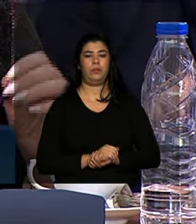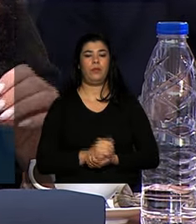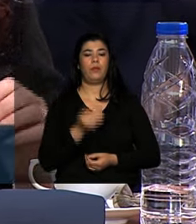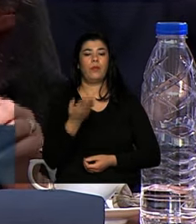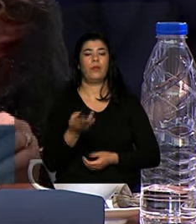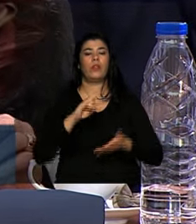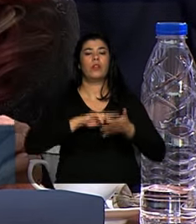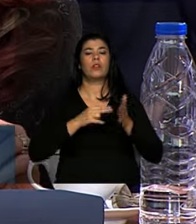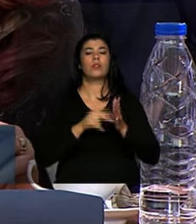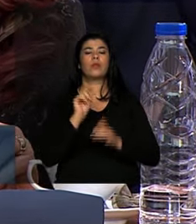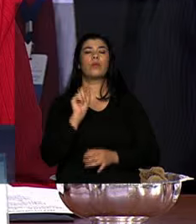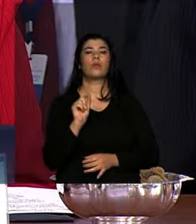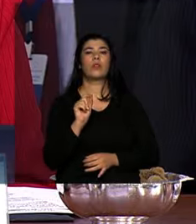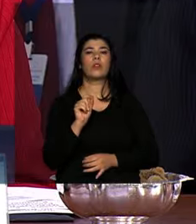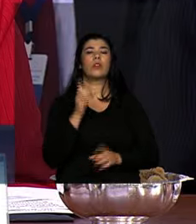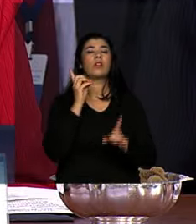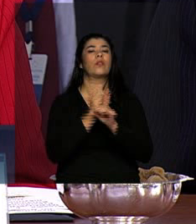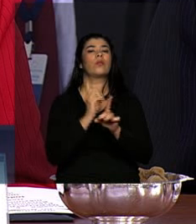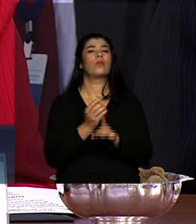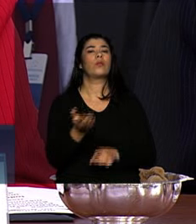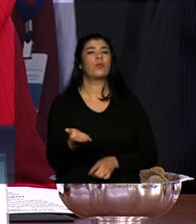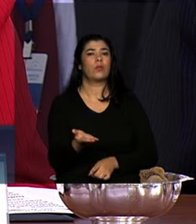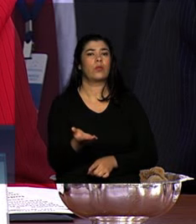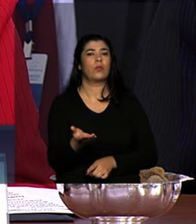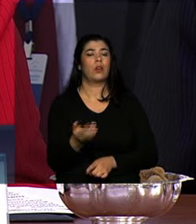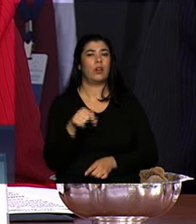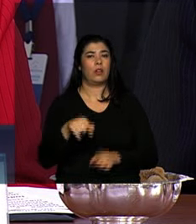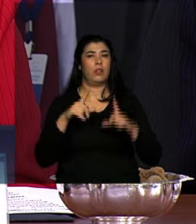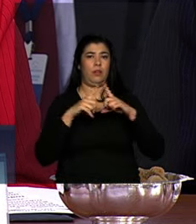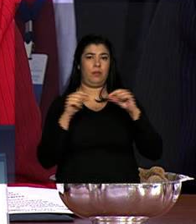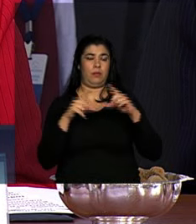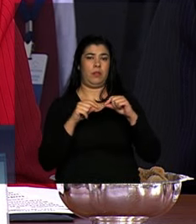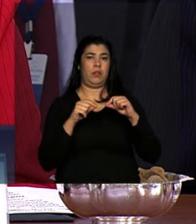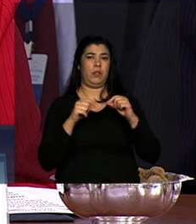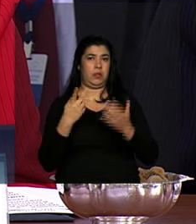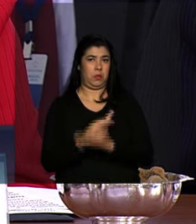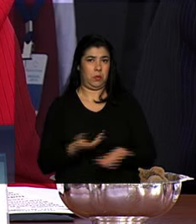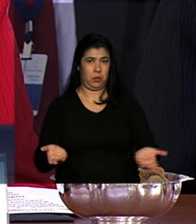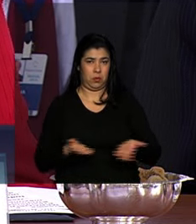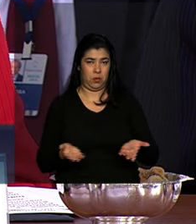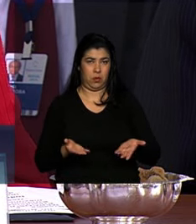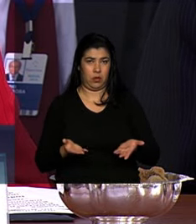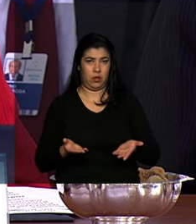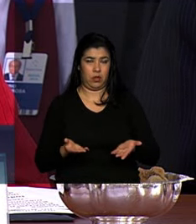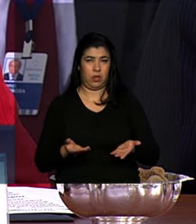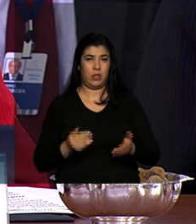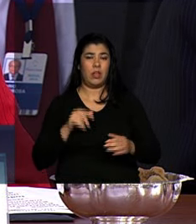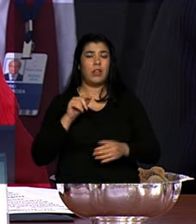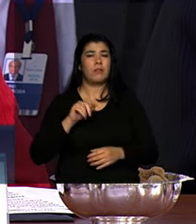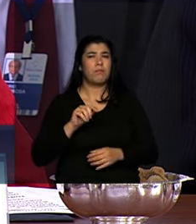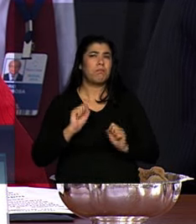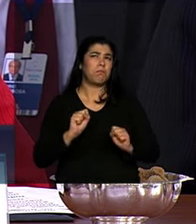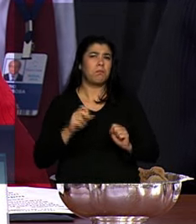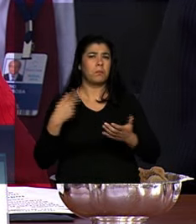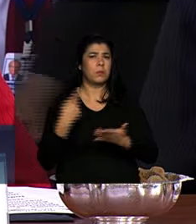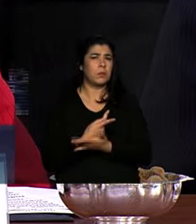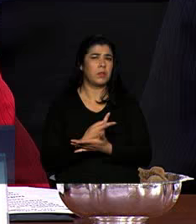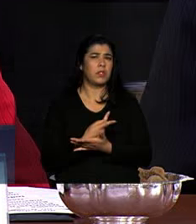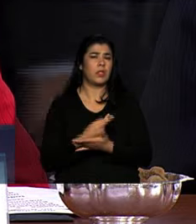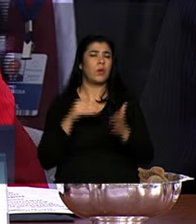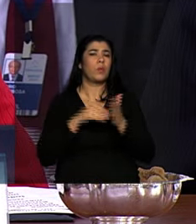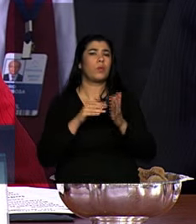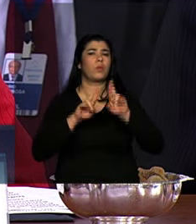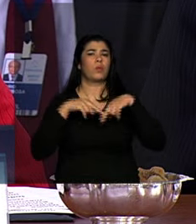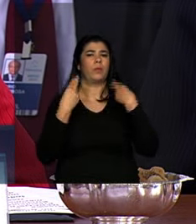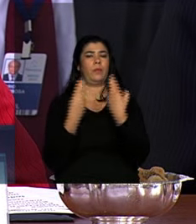Isso significa que este encontro de Brasília é uma das últimas reuniões